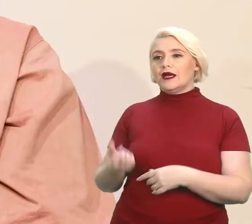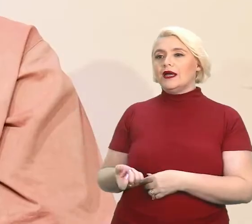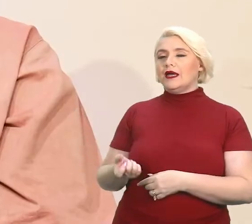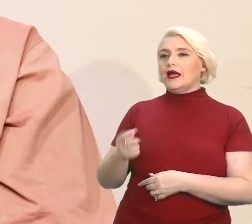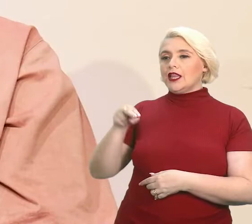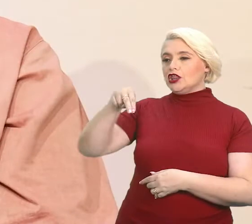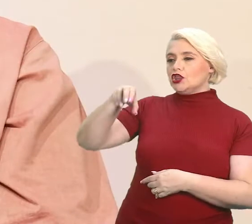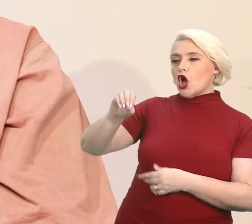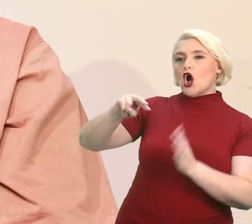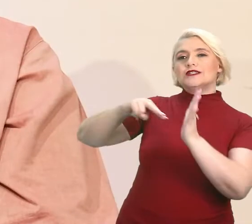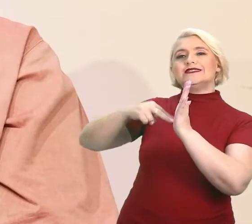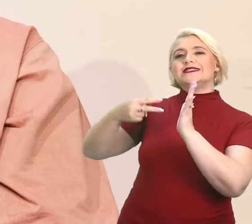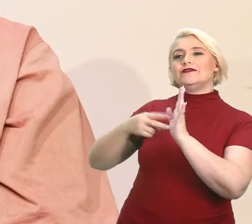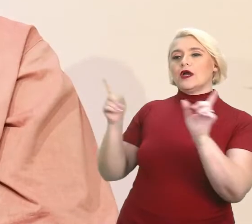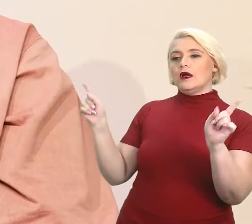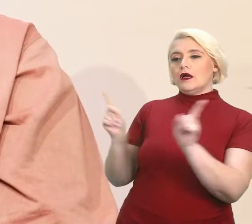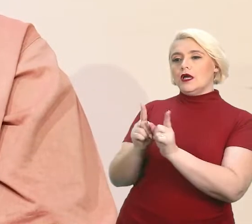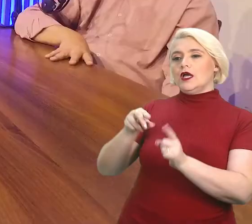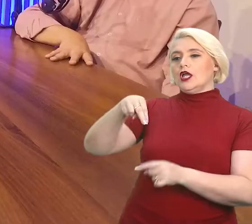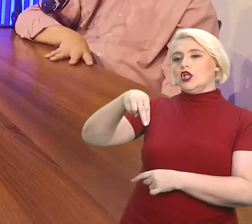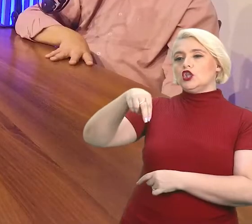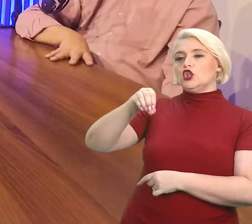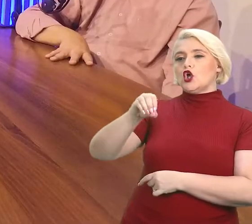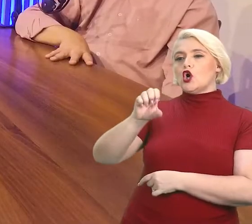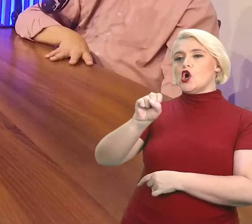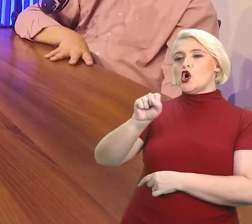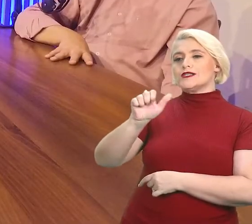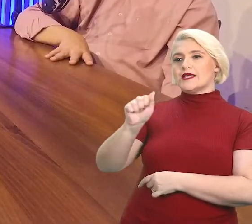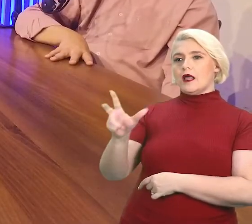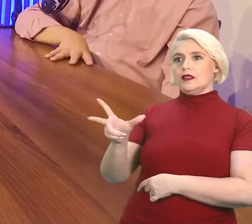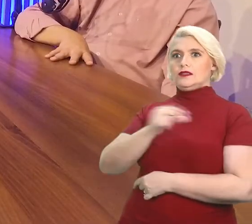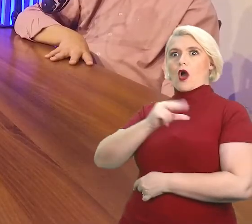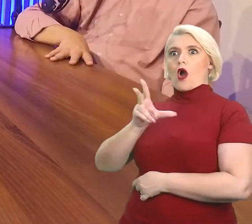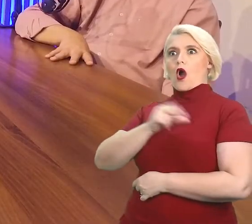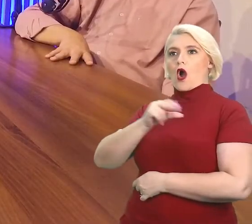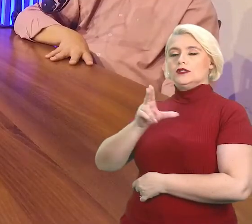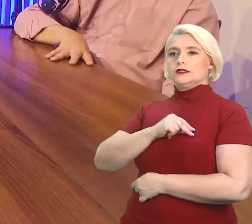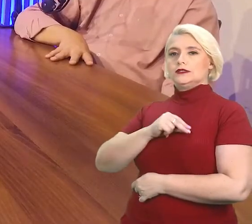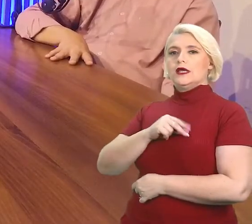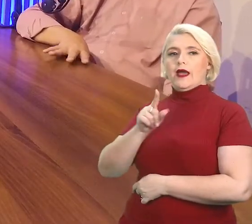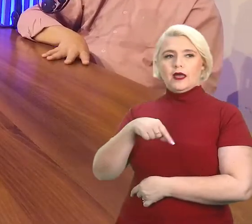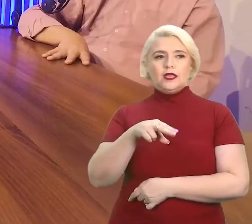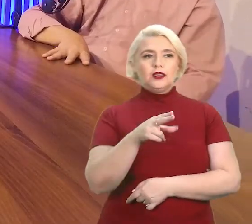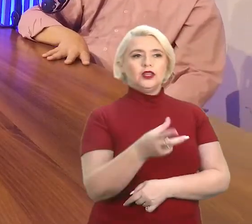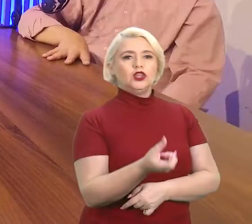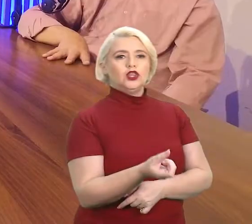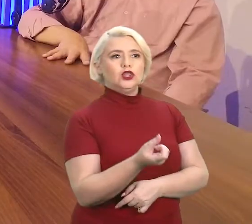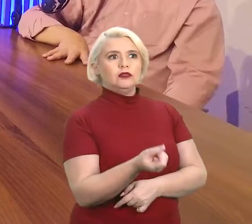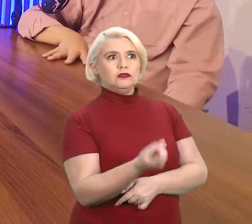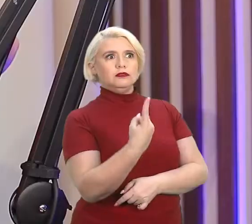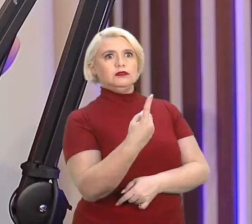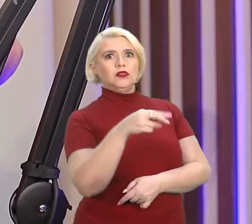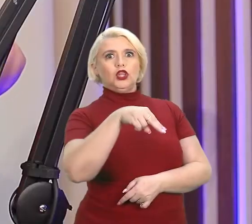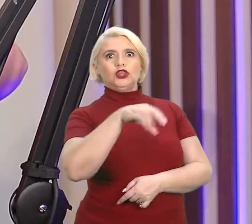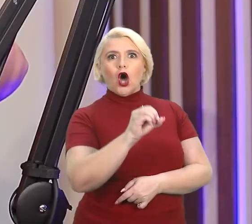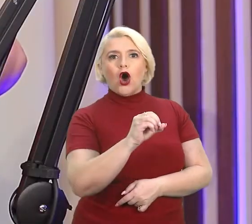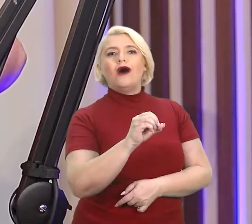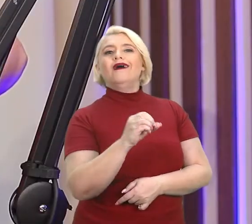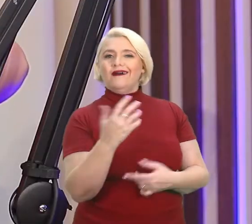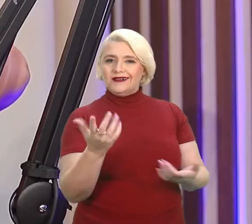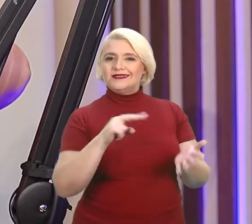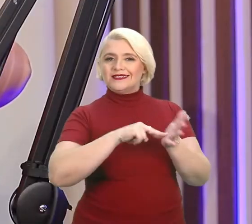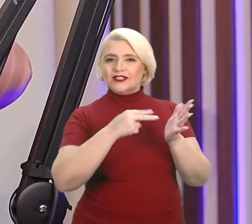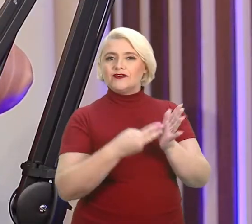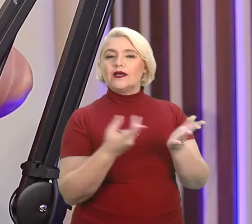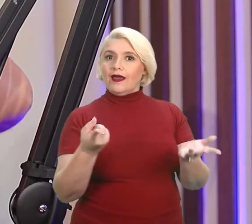já uma abreviatura de nossa. Já não sabe mais nem o nossa. Nó. Nó. É verdade. E aí isso